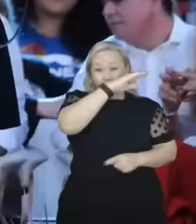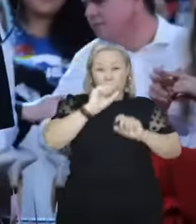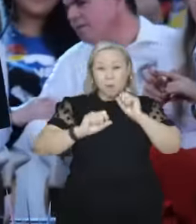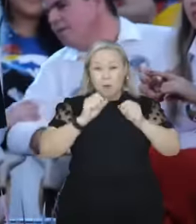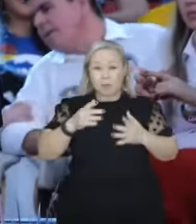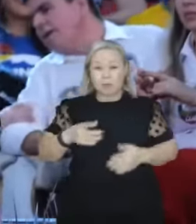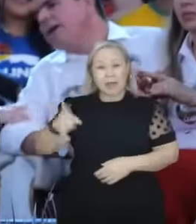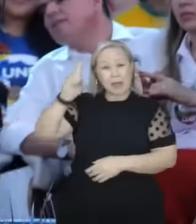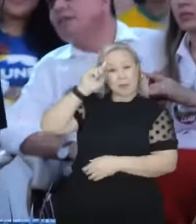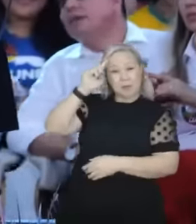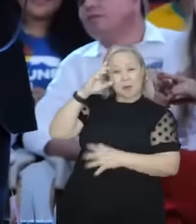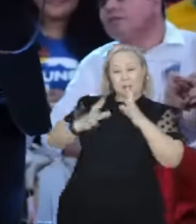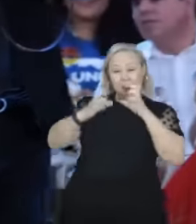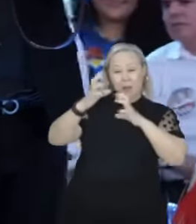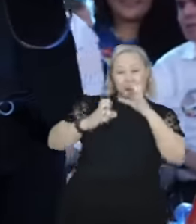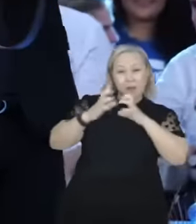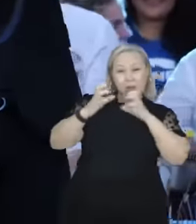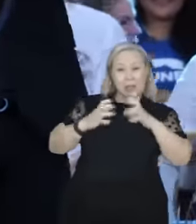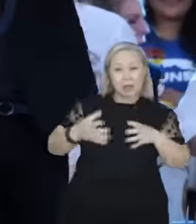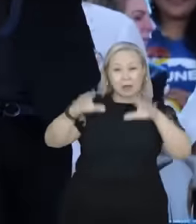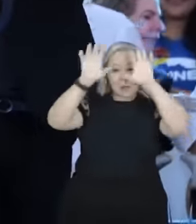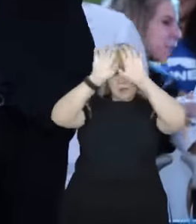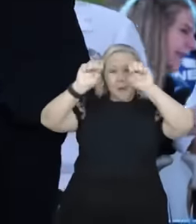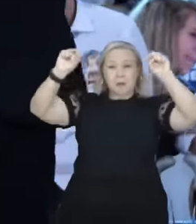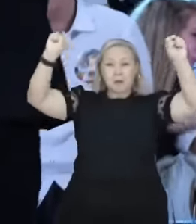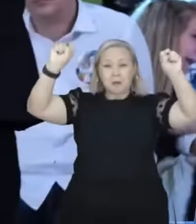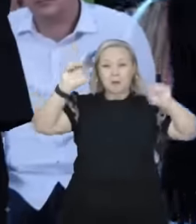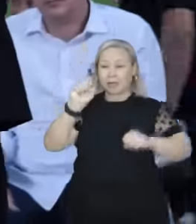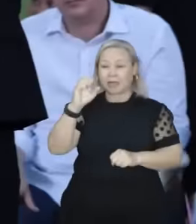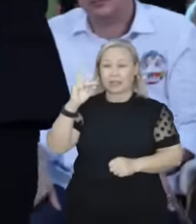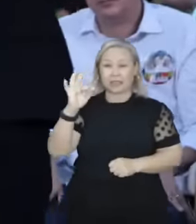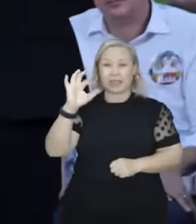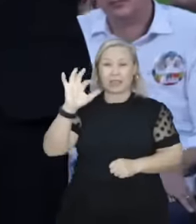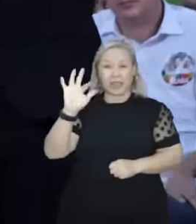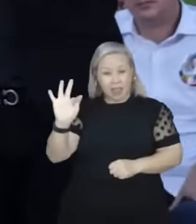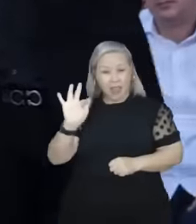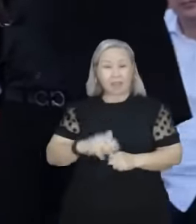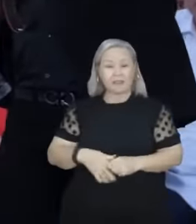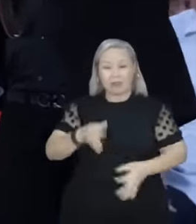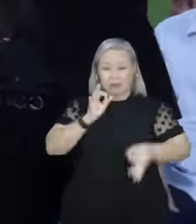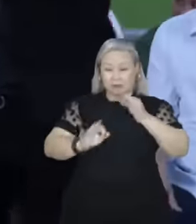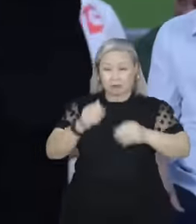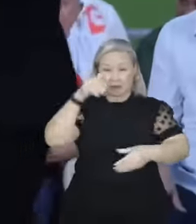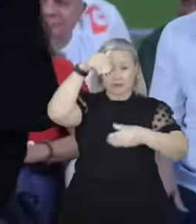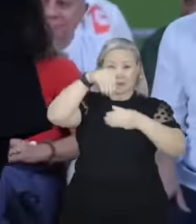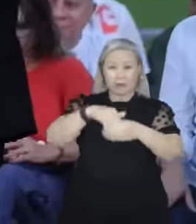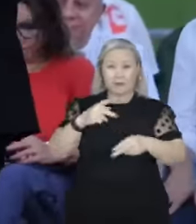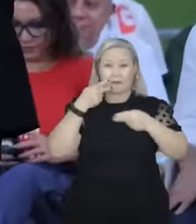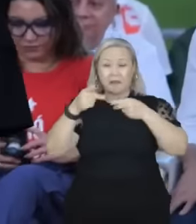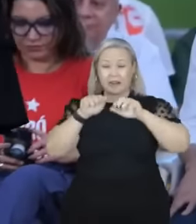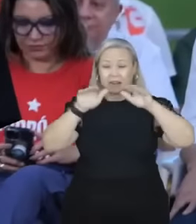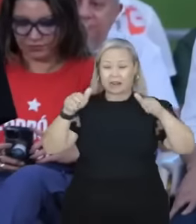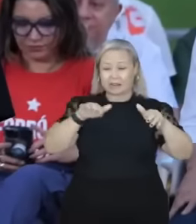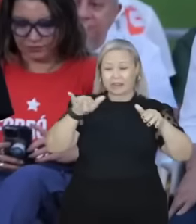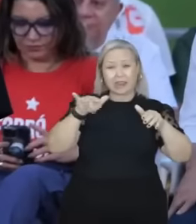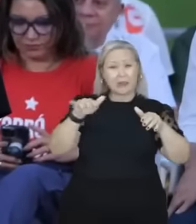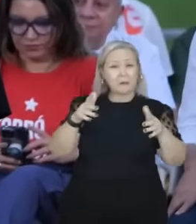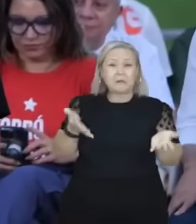Suprema Corte e com a Justiça Eleitoral, dizendo que a urna eletrônica não presta. Ele já foi